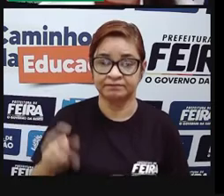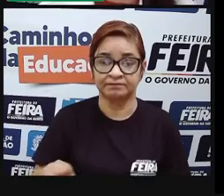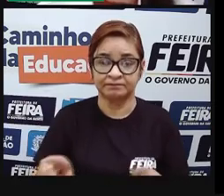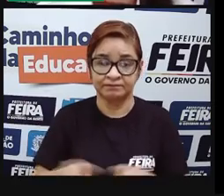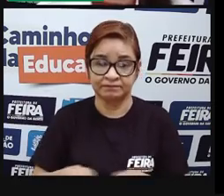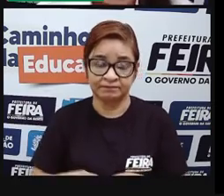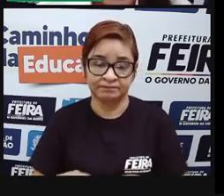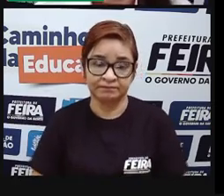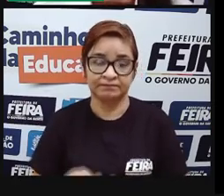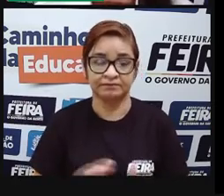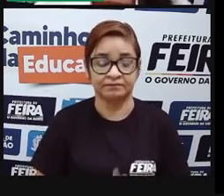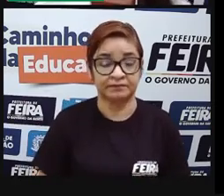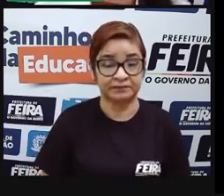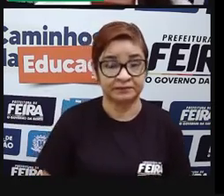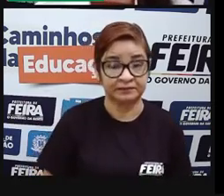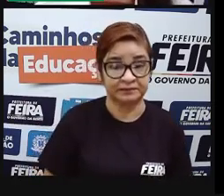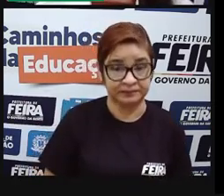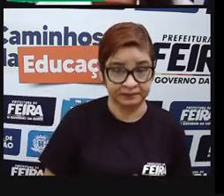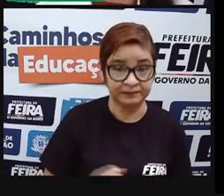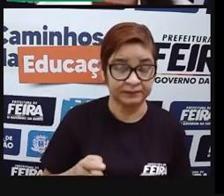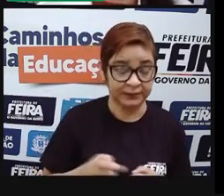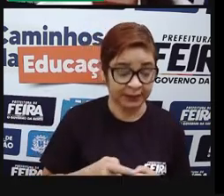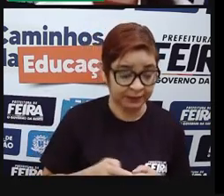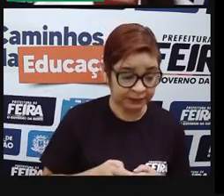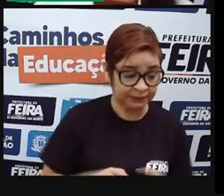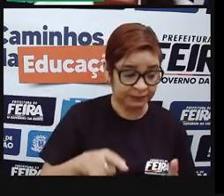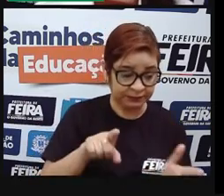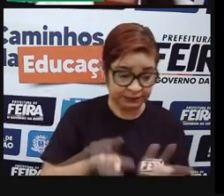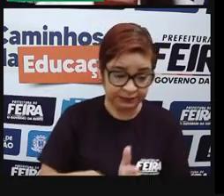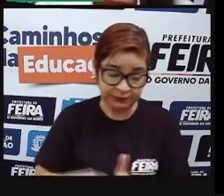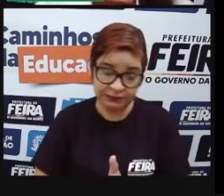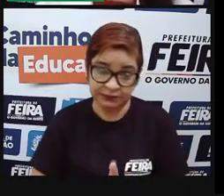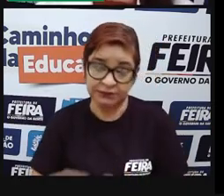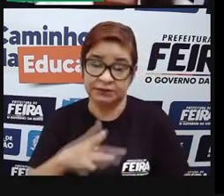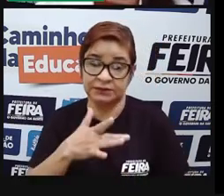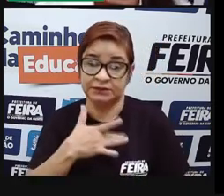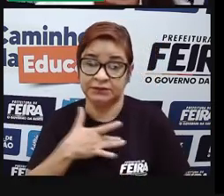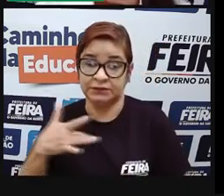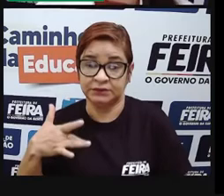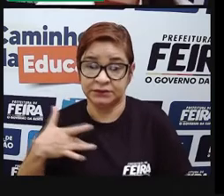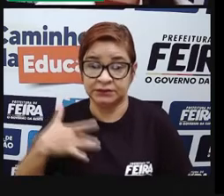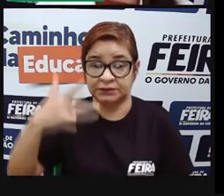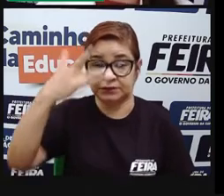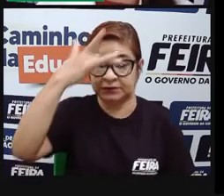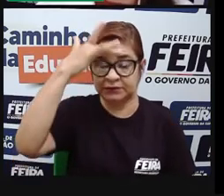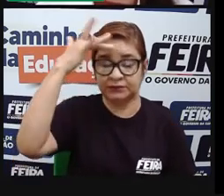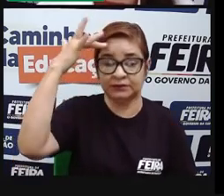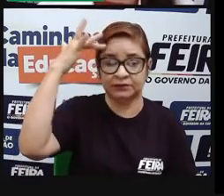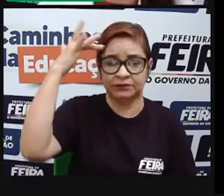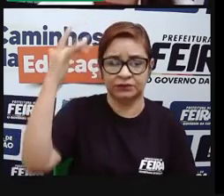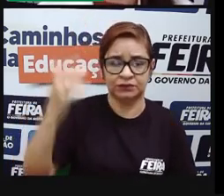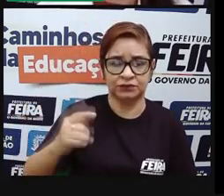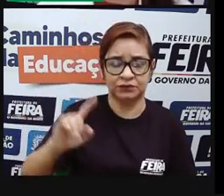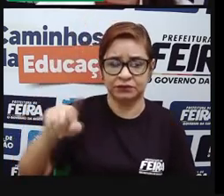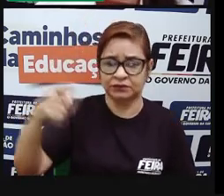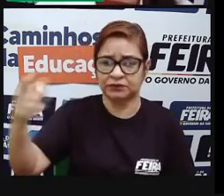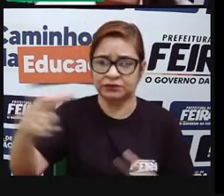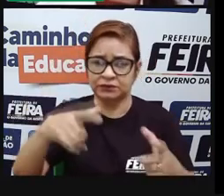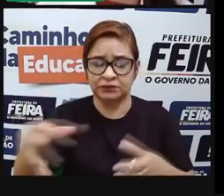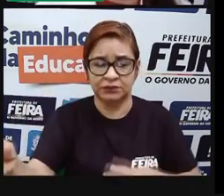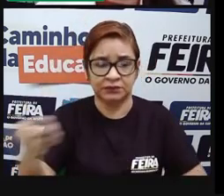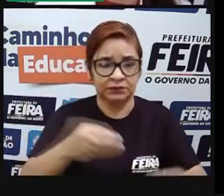área de assistência médica sanitária principalmente na rede pública atraindo a população de toda a macrorregião em busca de atendimento